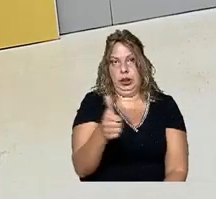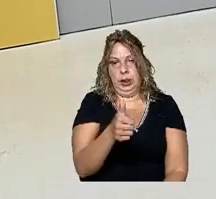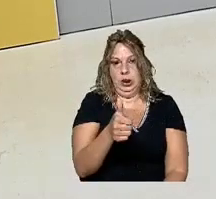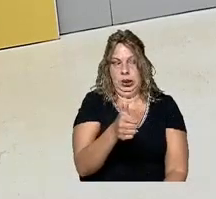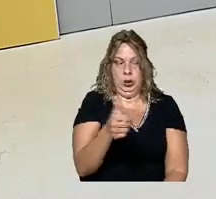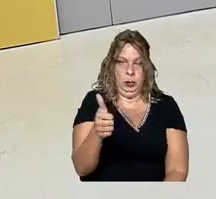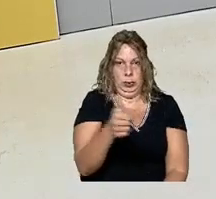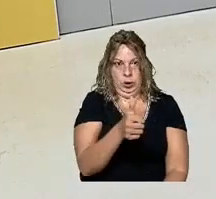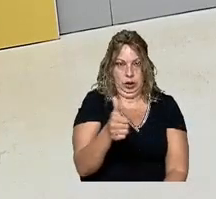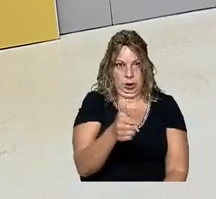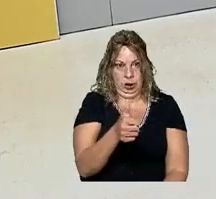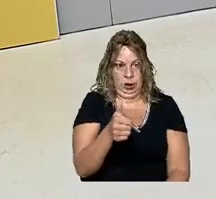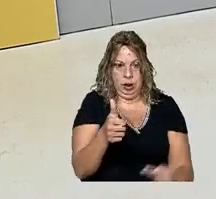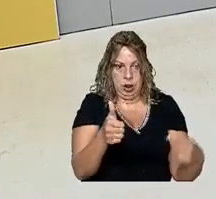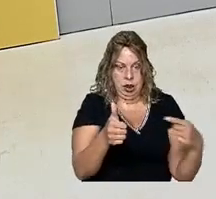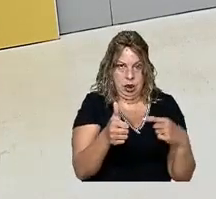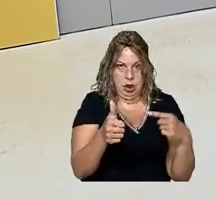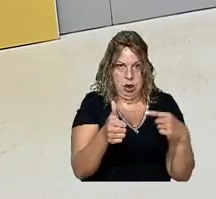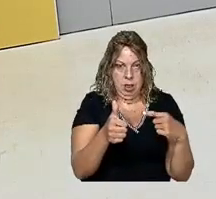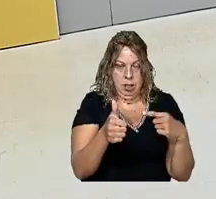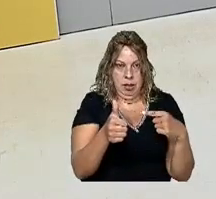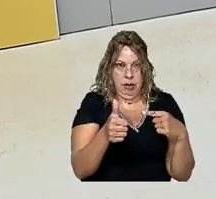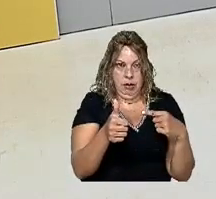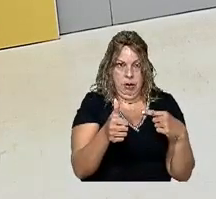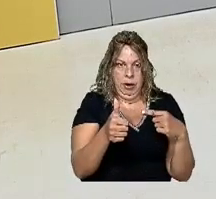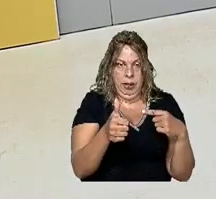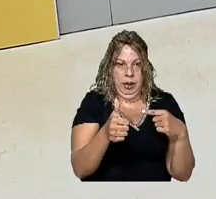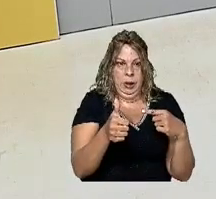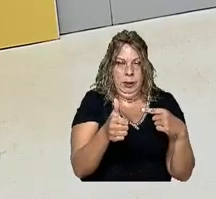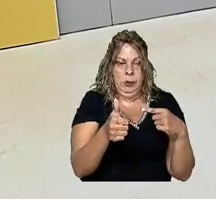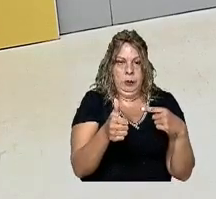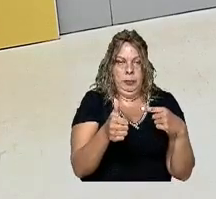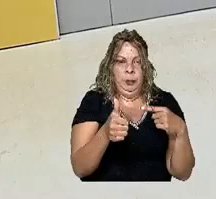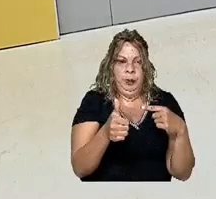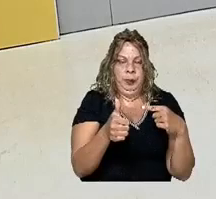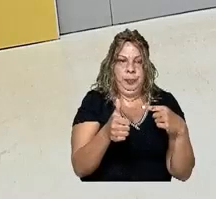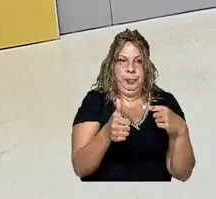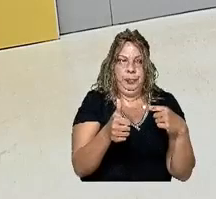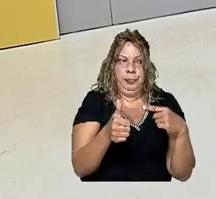Decide. Decide o número 11. 11 saiu.